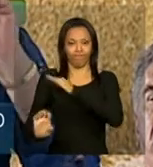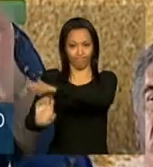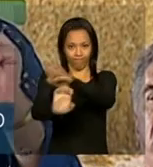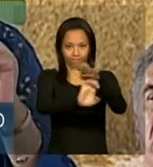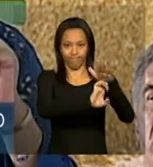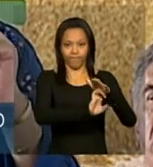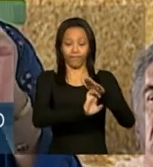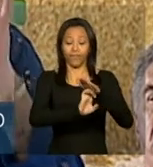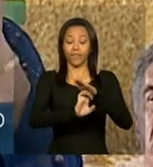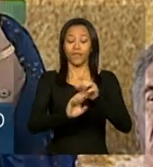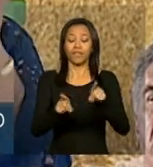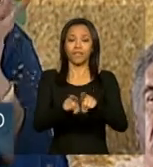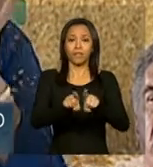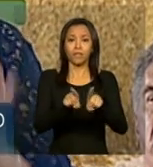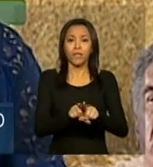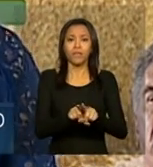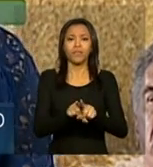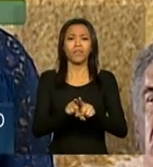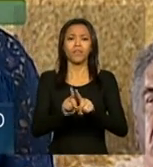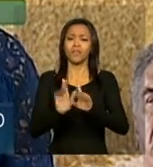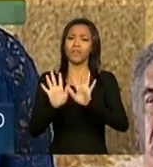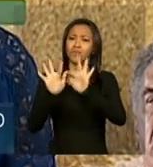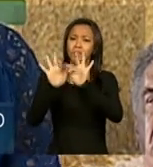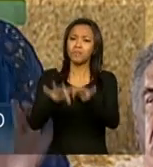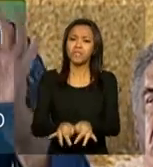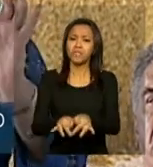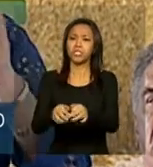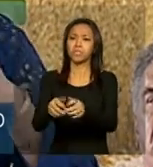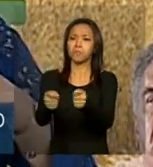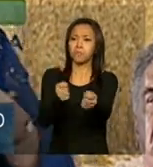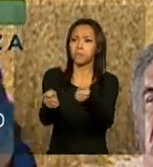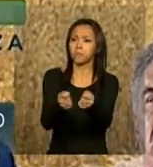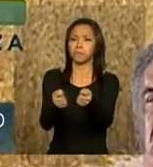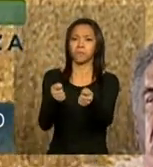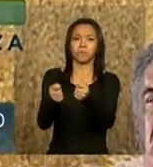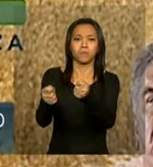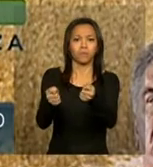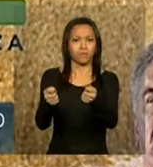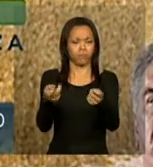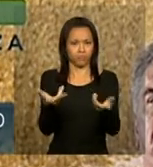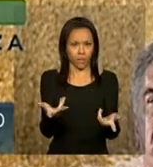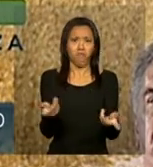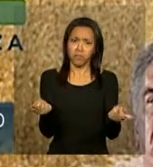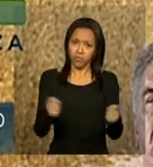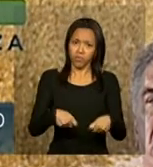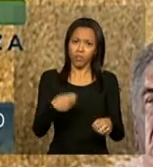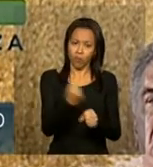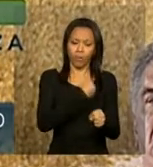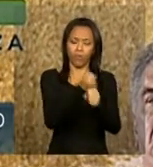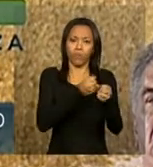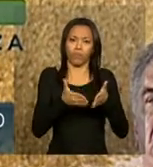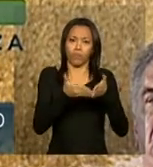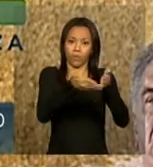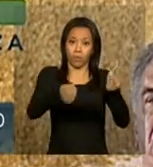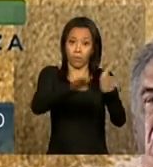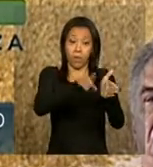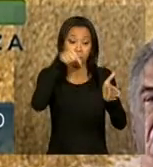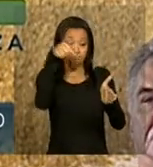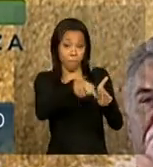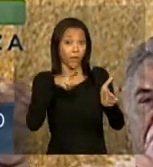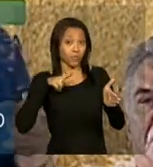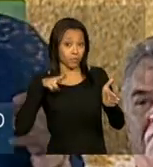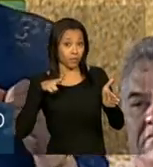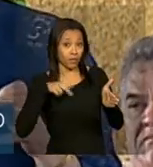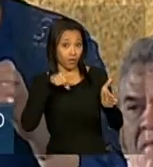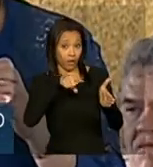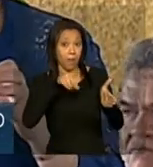E o fim de uma restrição, porque você podia até fazer um porto privado, mas esse porto privado